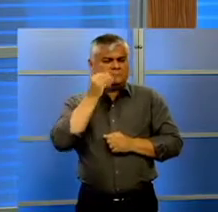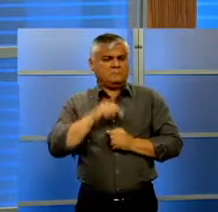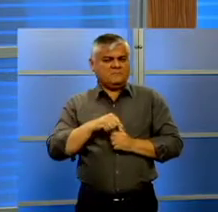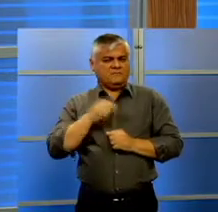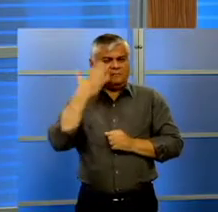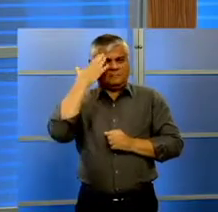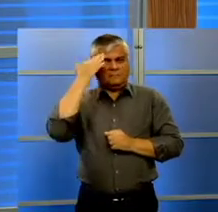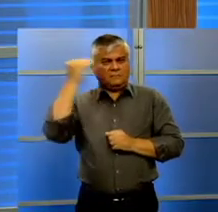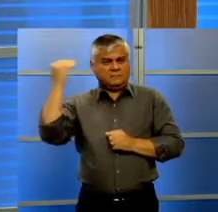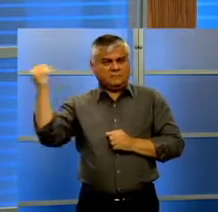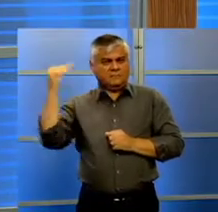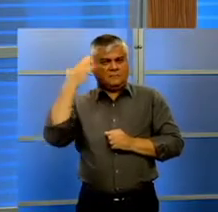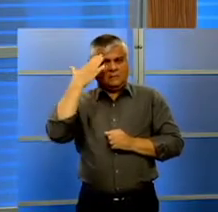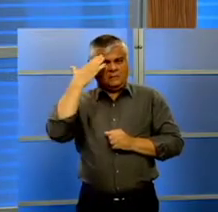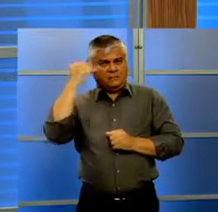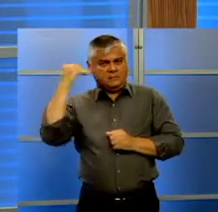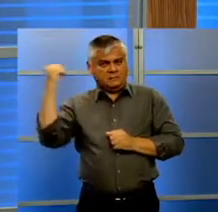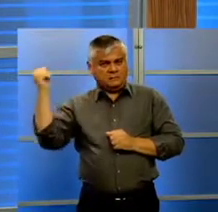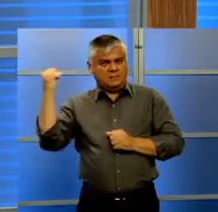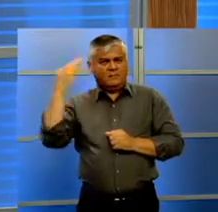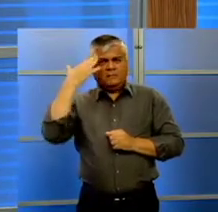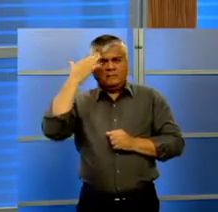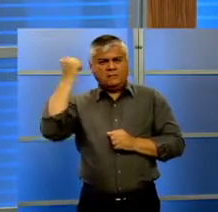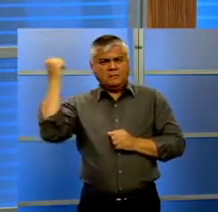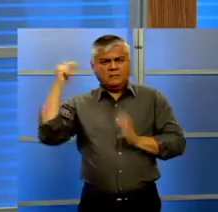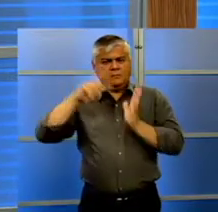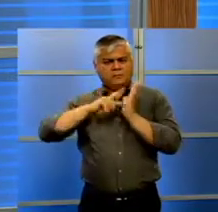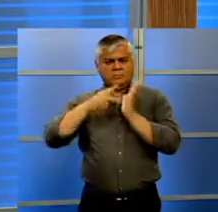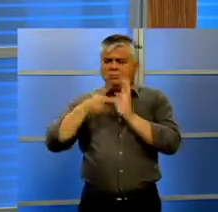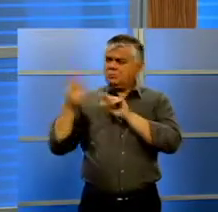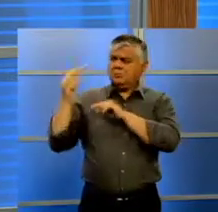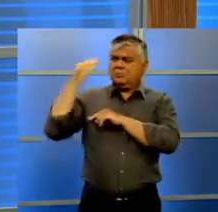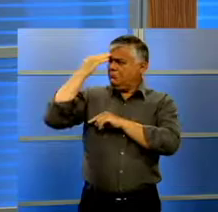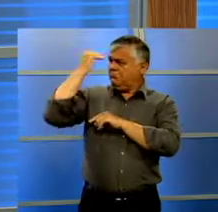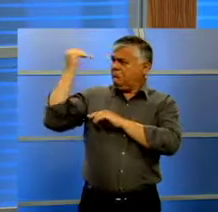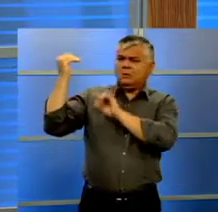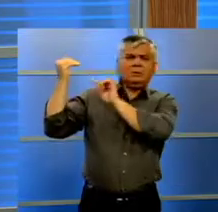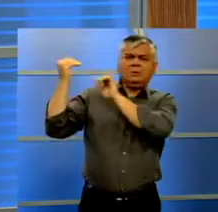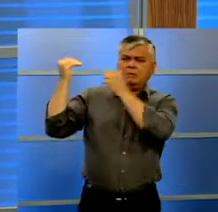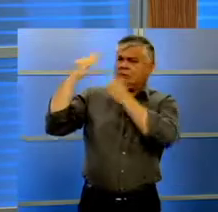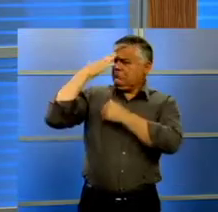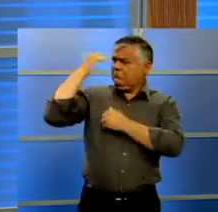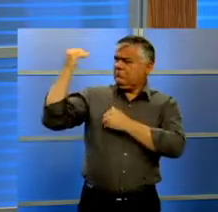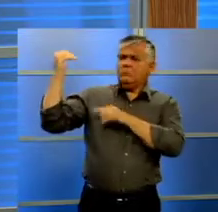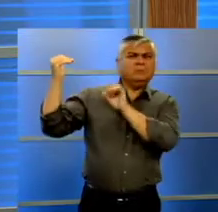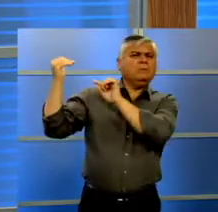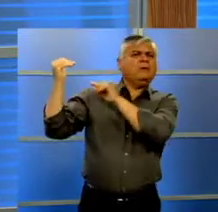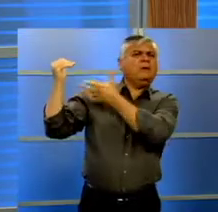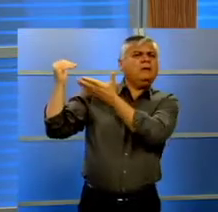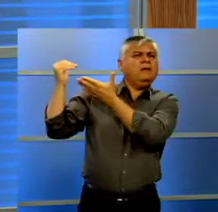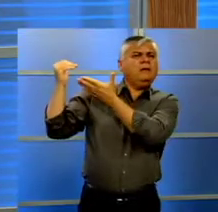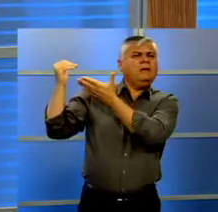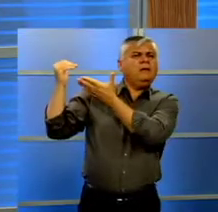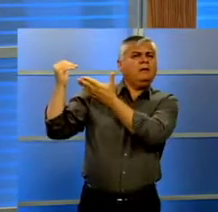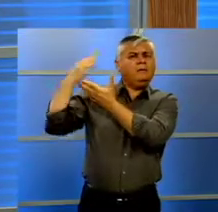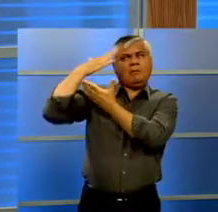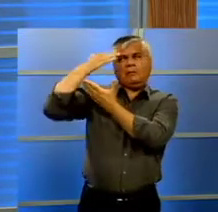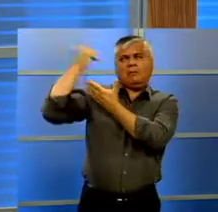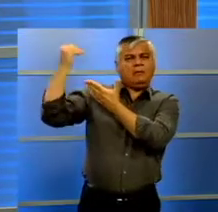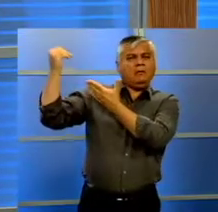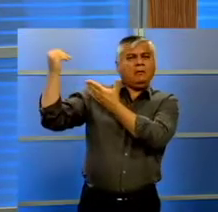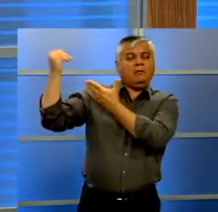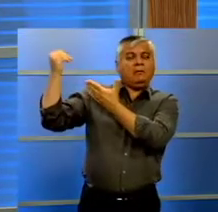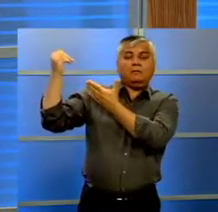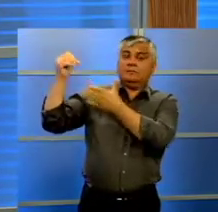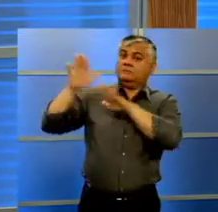professor Ronaldo sinalizando famoso. O que significa o famoso na língua portuguesa? Lembre que em Libras nem sempre o sinal